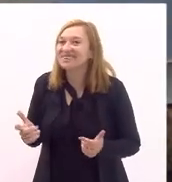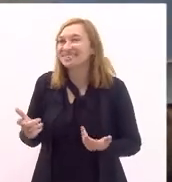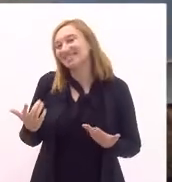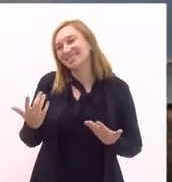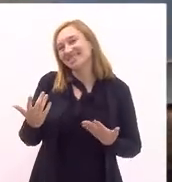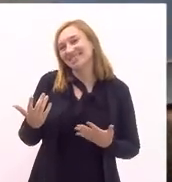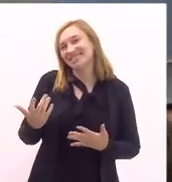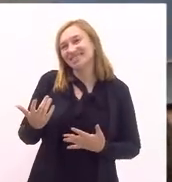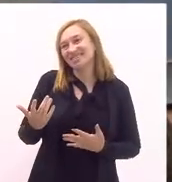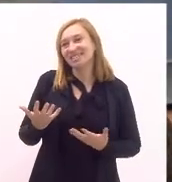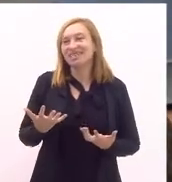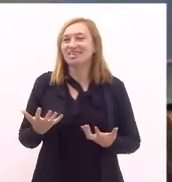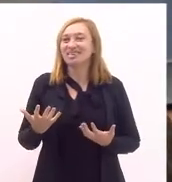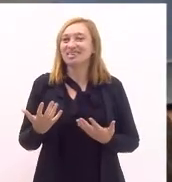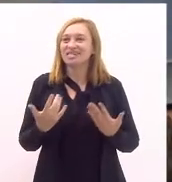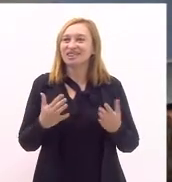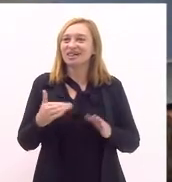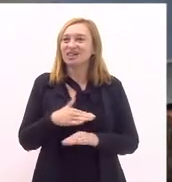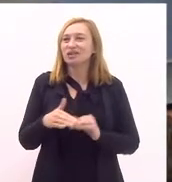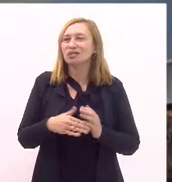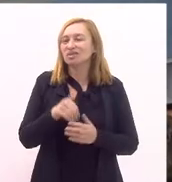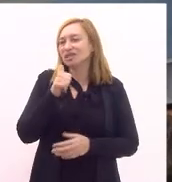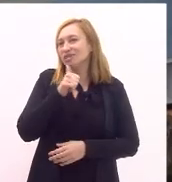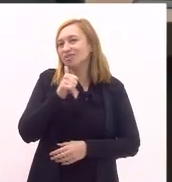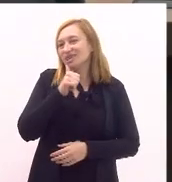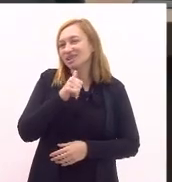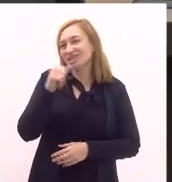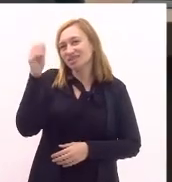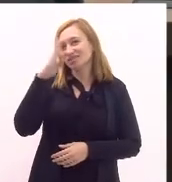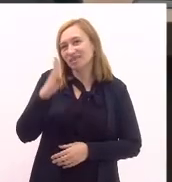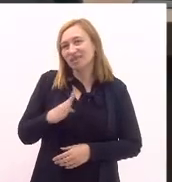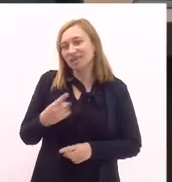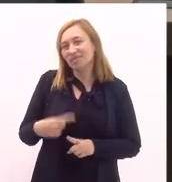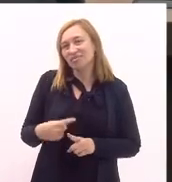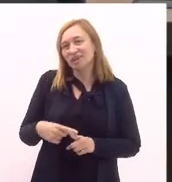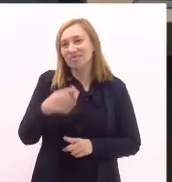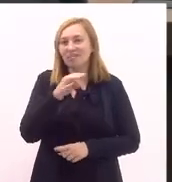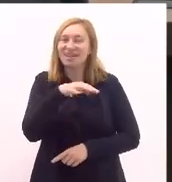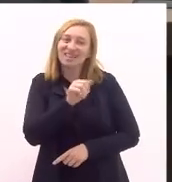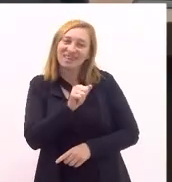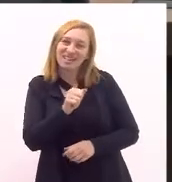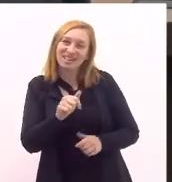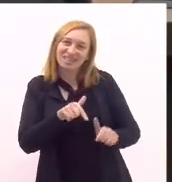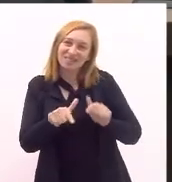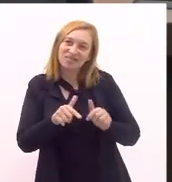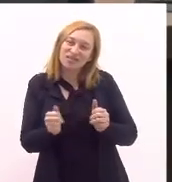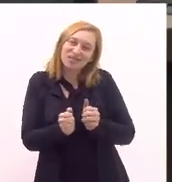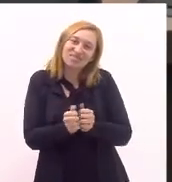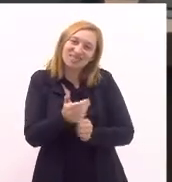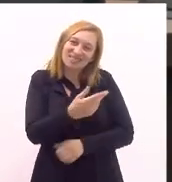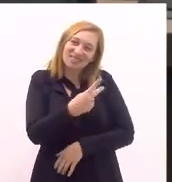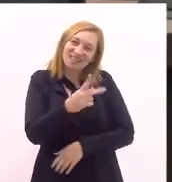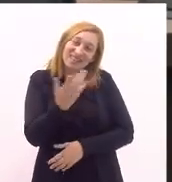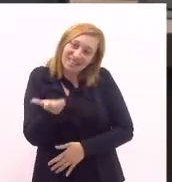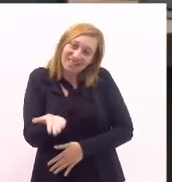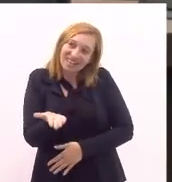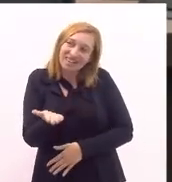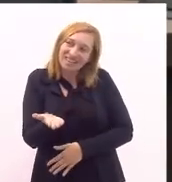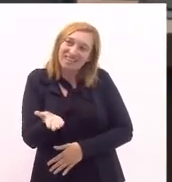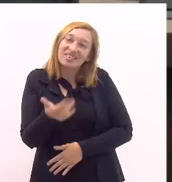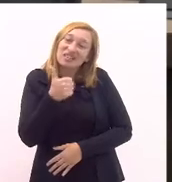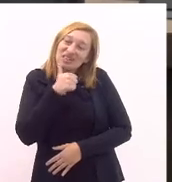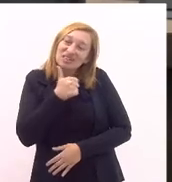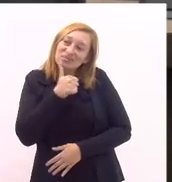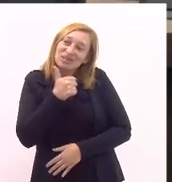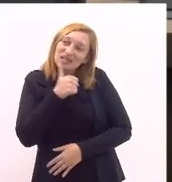eu queria cumprimentar todas as meninas do Brasil porque a Bené trabalhou por elas né a Bené trabalhou